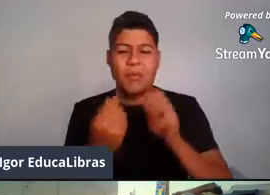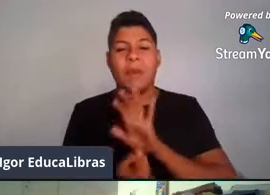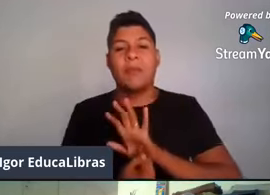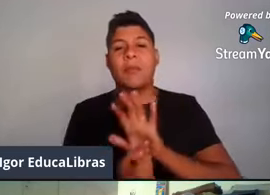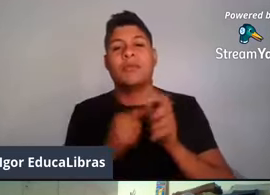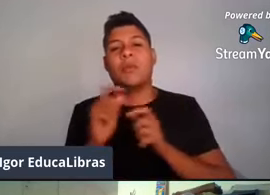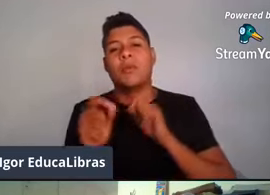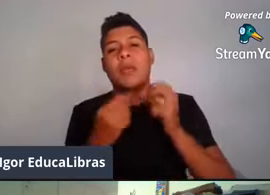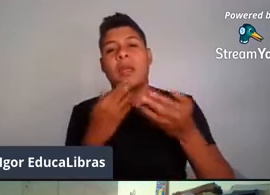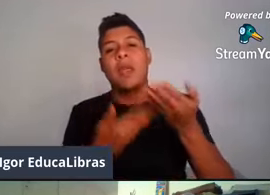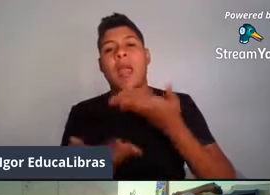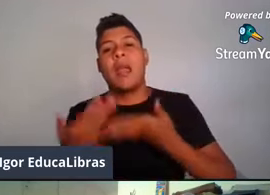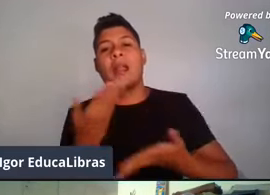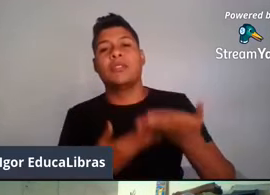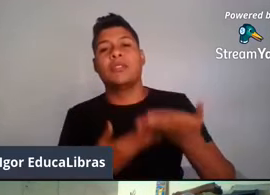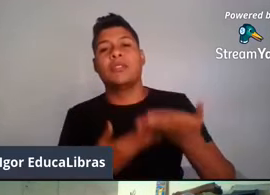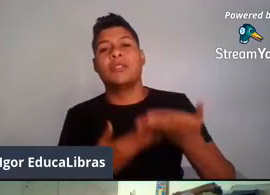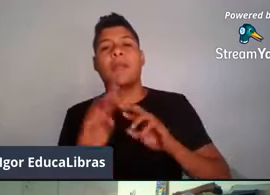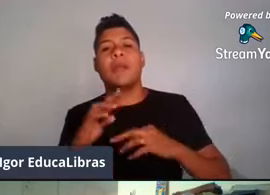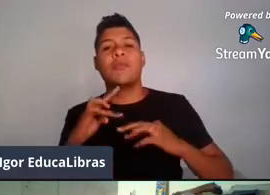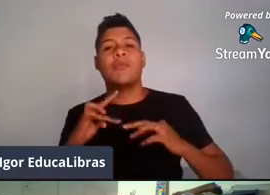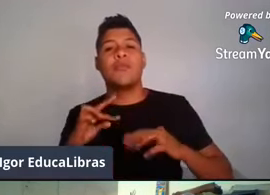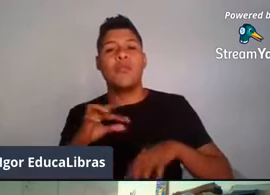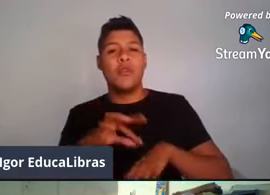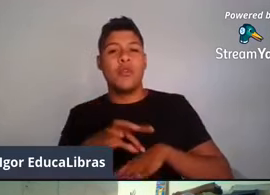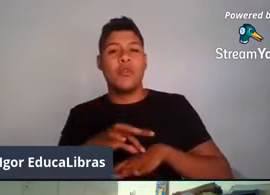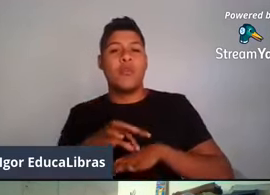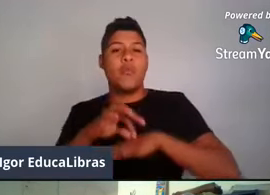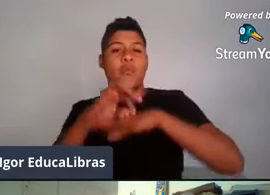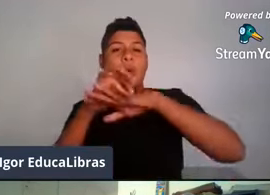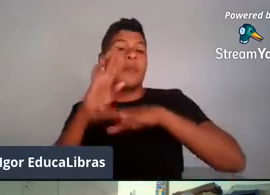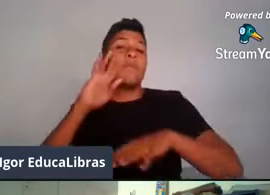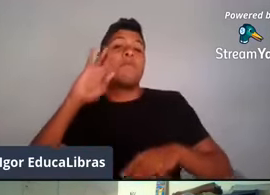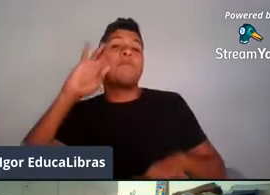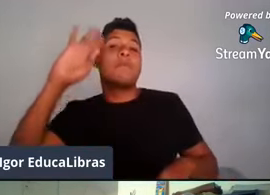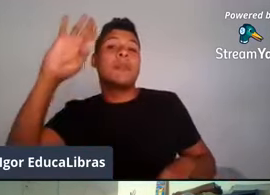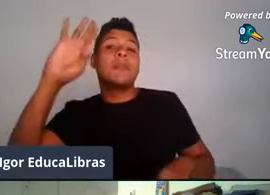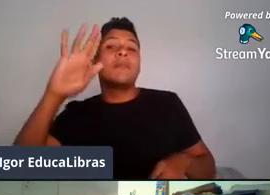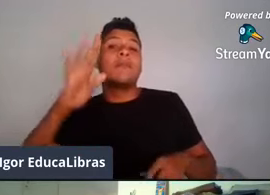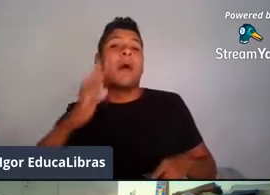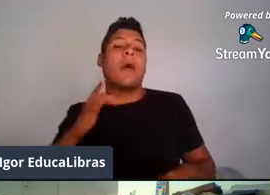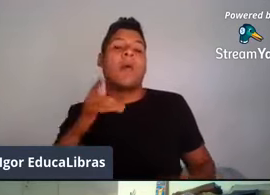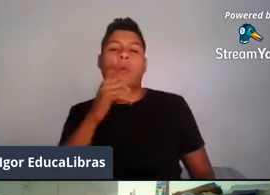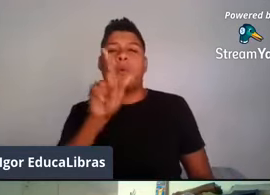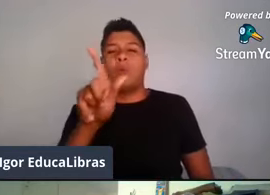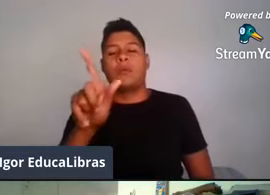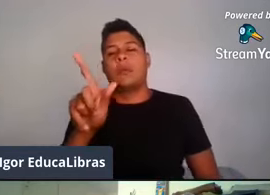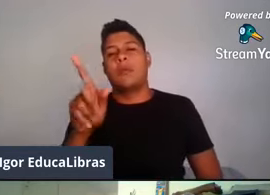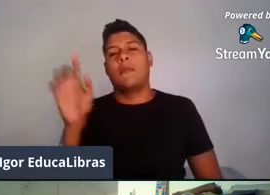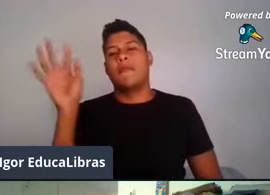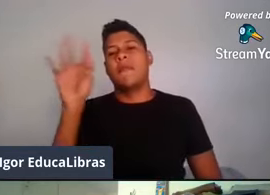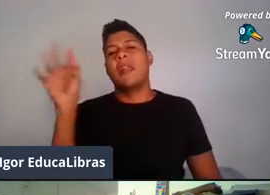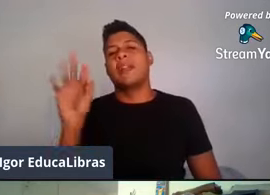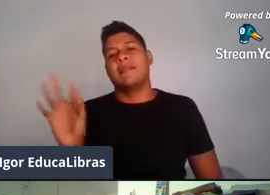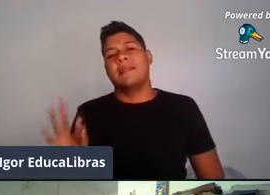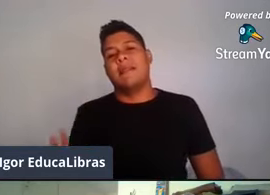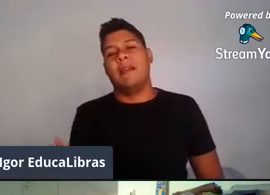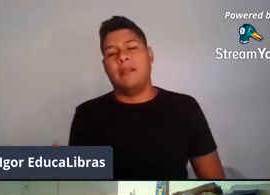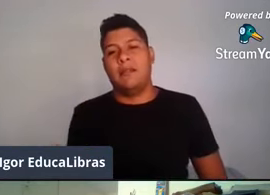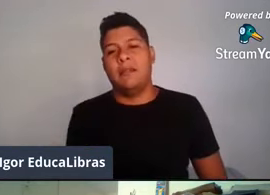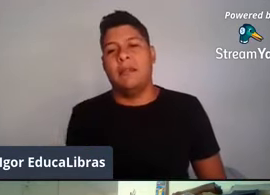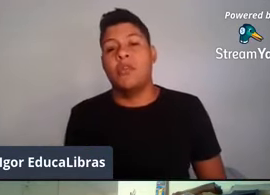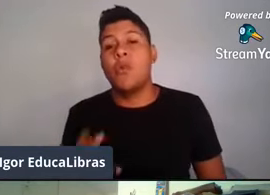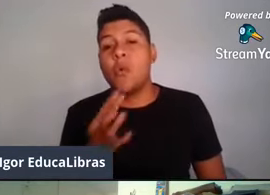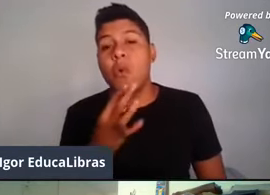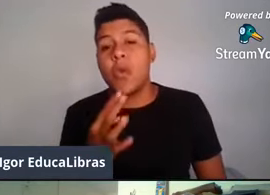o relacionamento humano é o principal fator para você alcançar a felicidade. É mais do que reconhecimento profissional, é